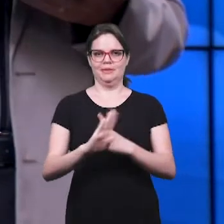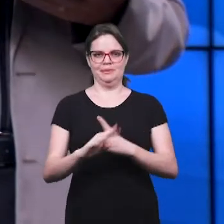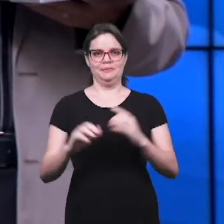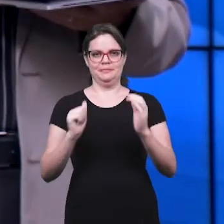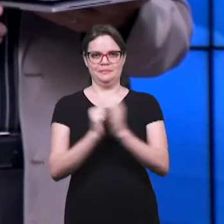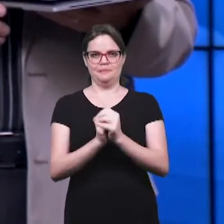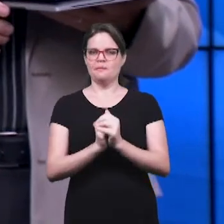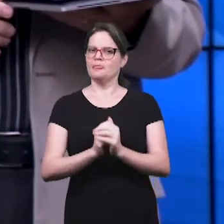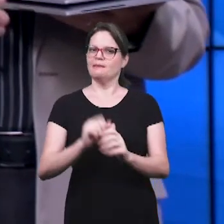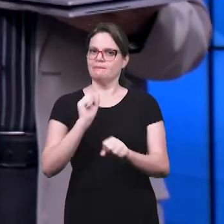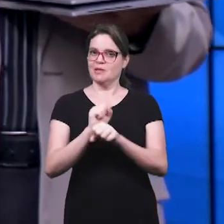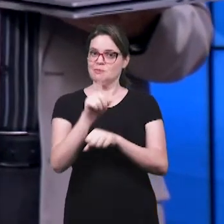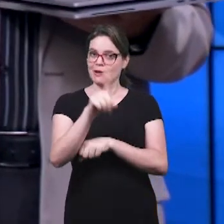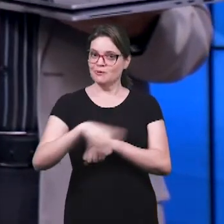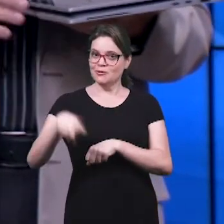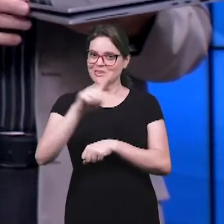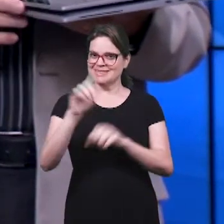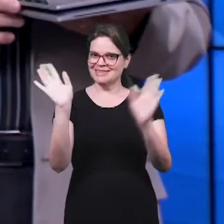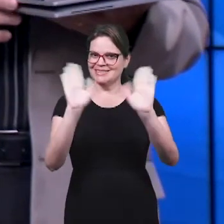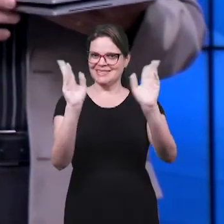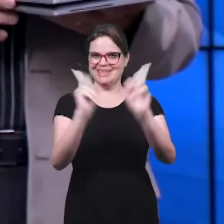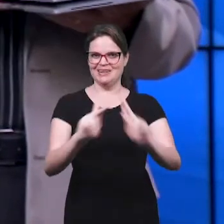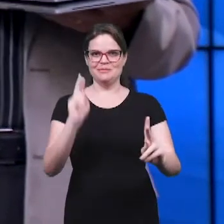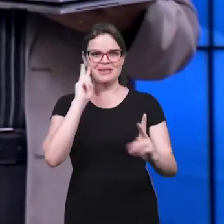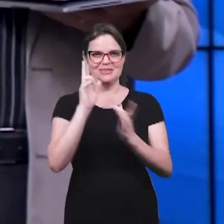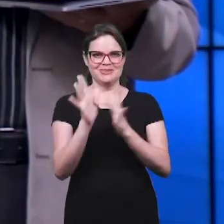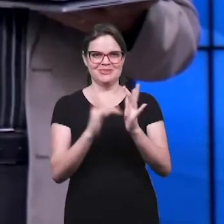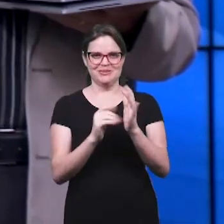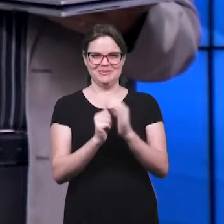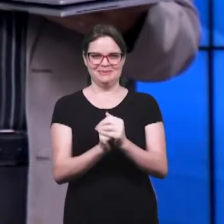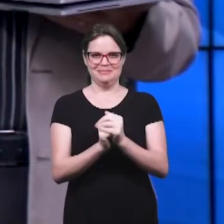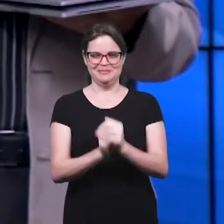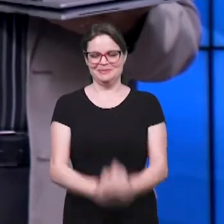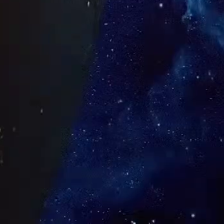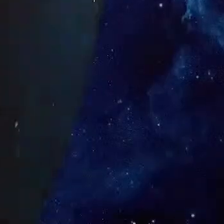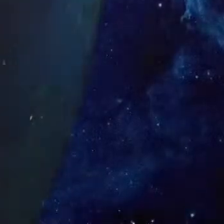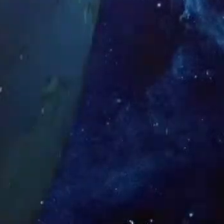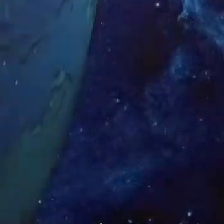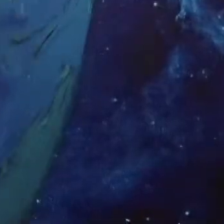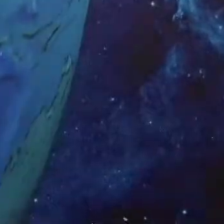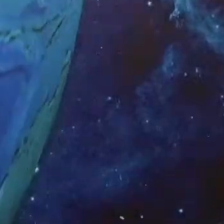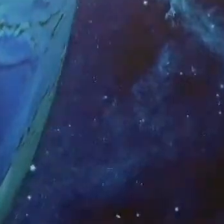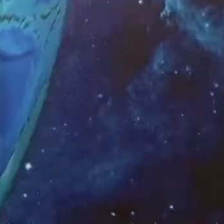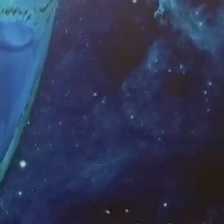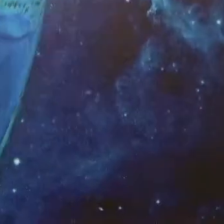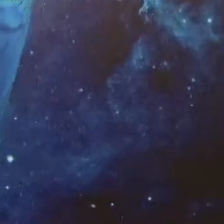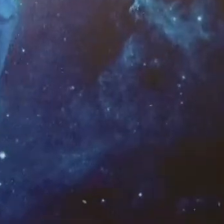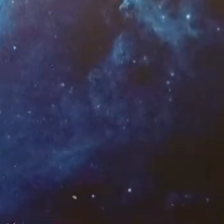nossa Escola Bíblica Dominical. Te aguardo lá então. A todos a paz do Senhor Jesus.